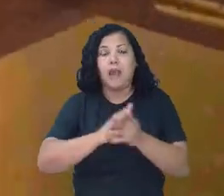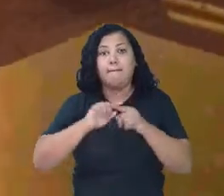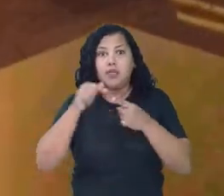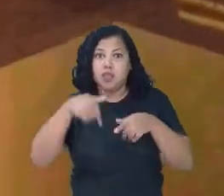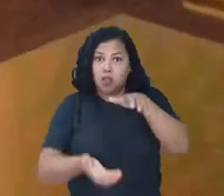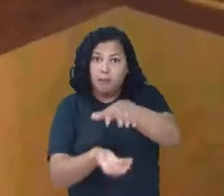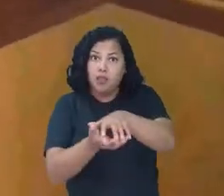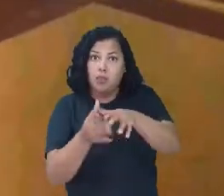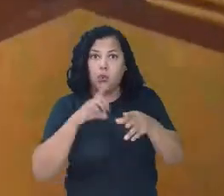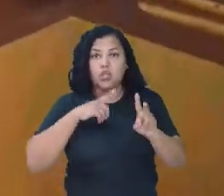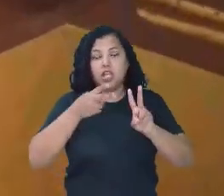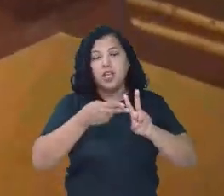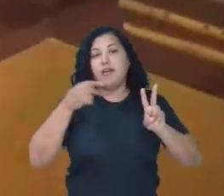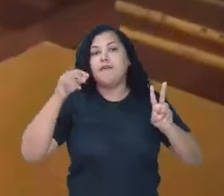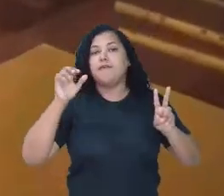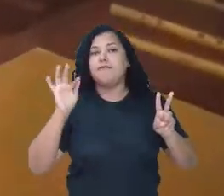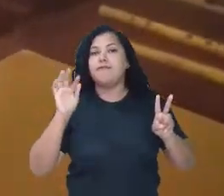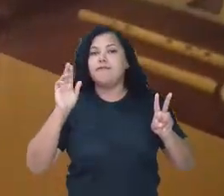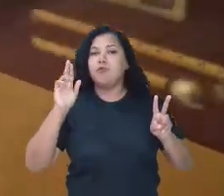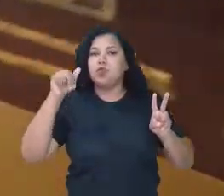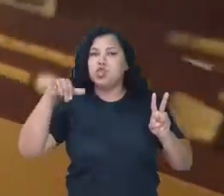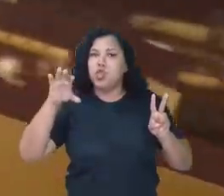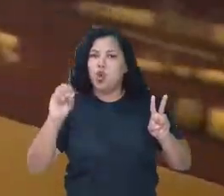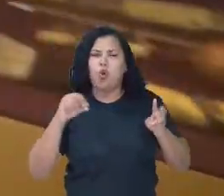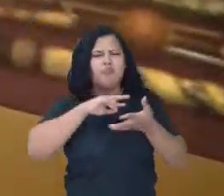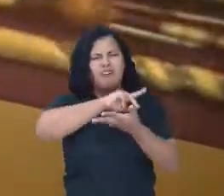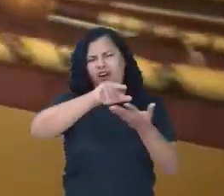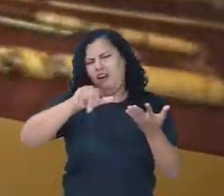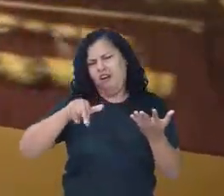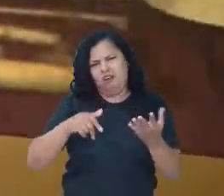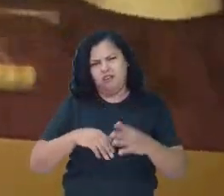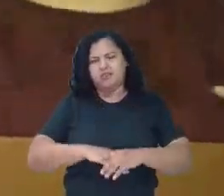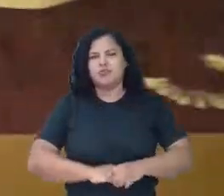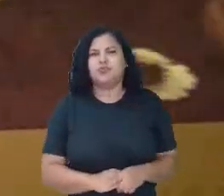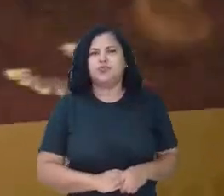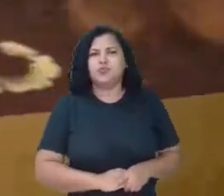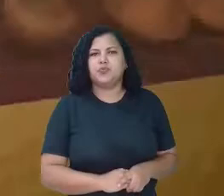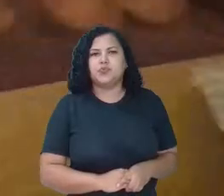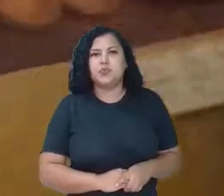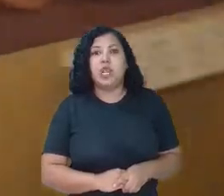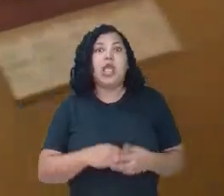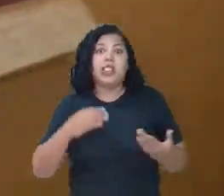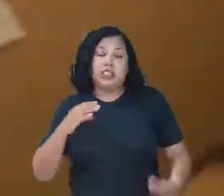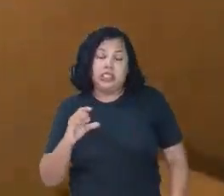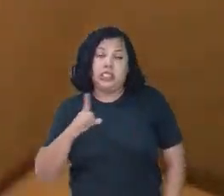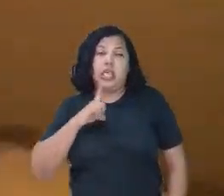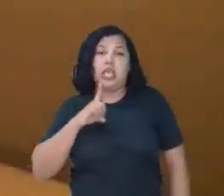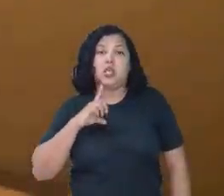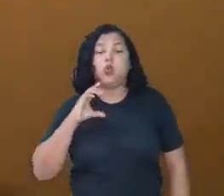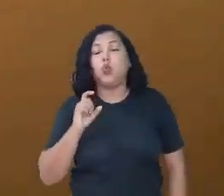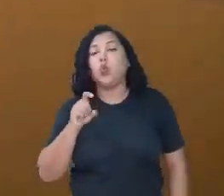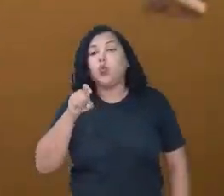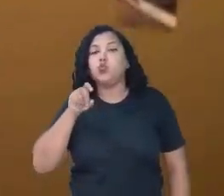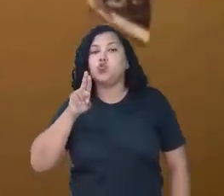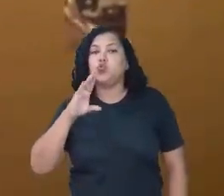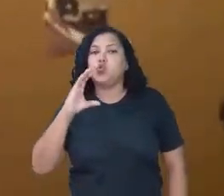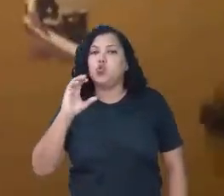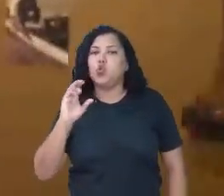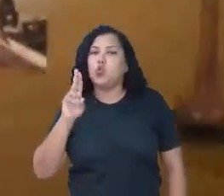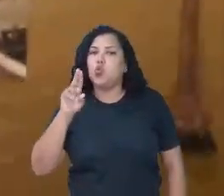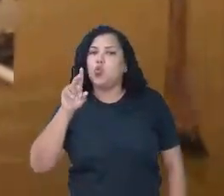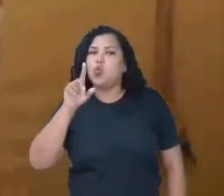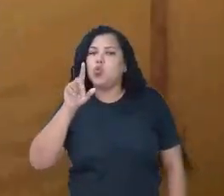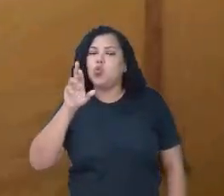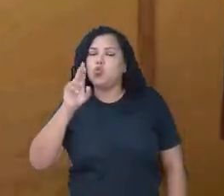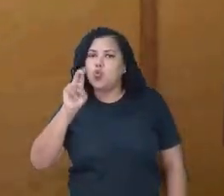tem Funiô, a gente tem Pancararu, Pancararé, a gente tem os Chucurus, Apicum. Então, assim, aqui a gente traz um